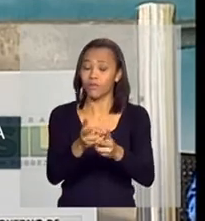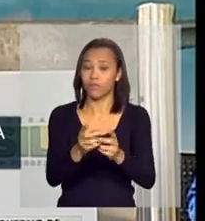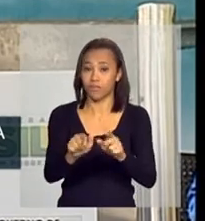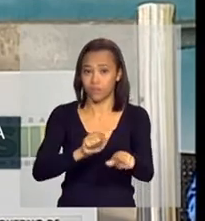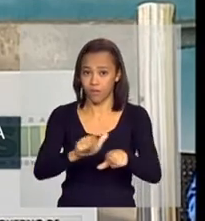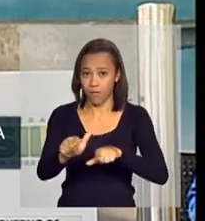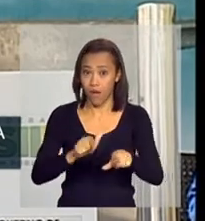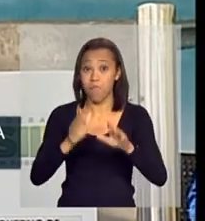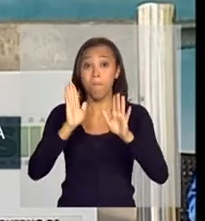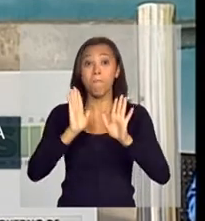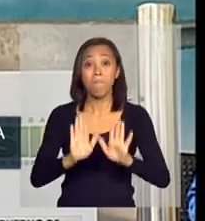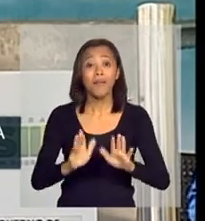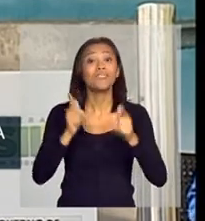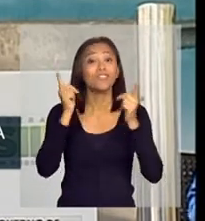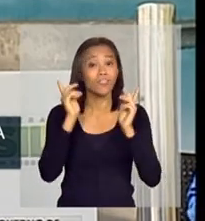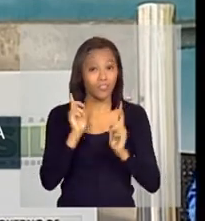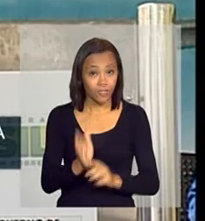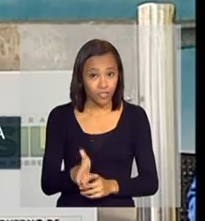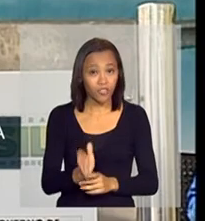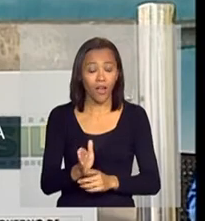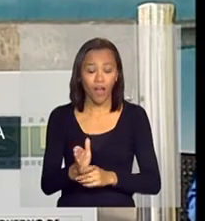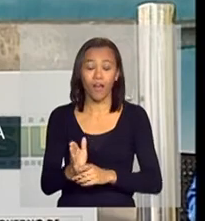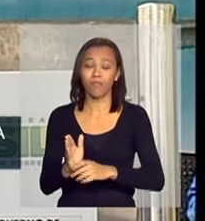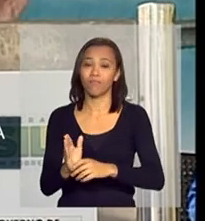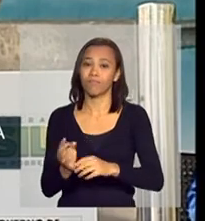Mas ele já ligou o Estado de Sergipe,